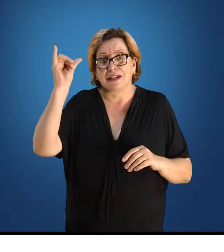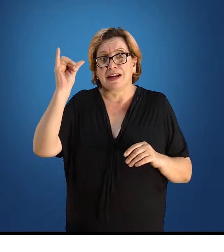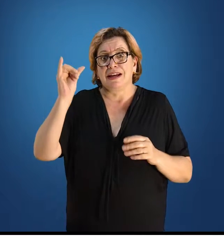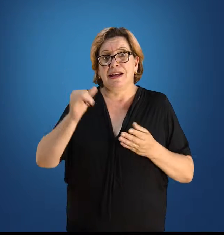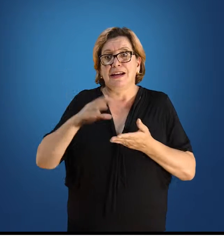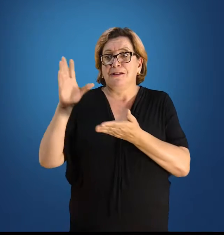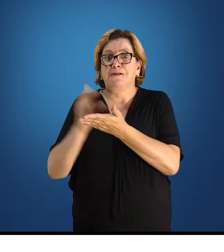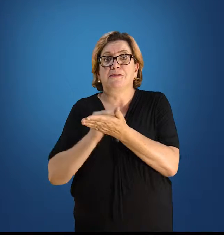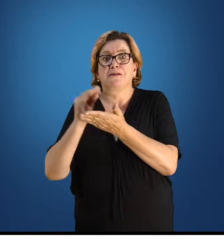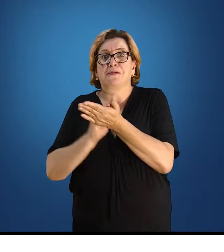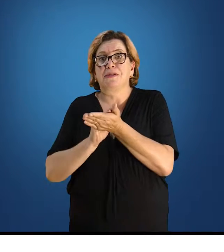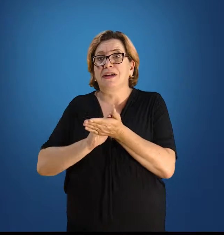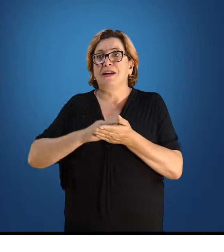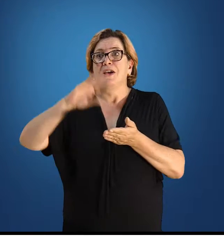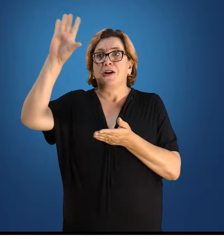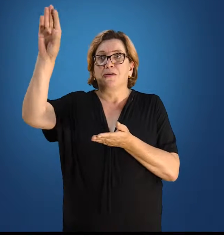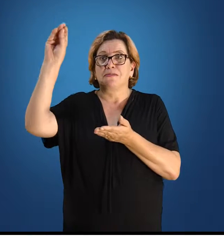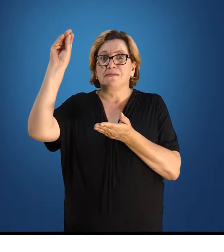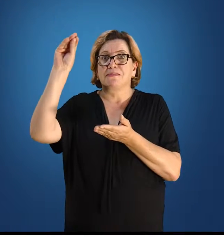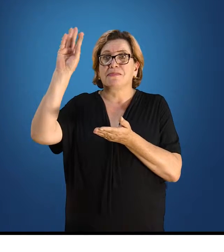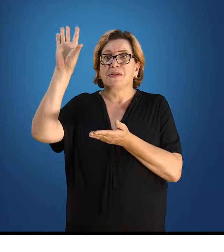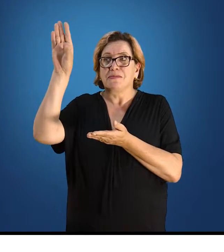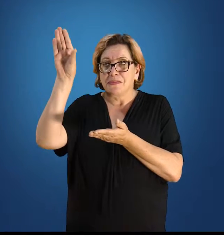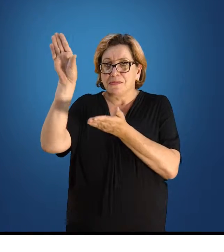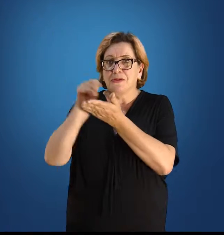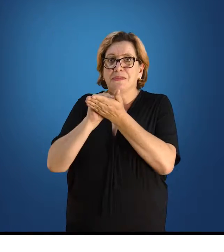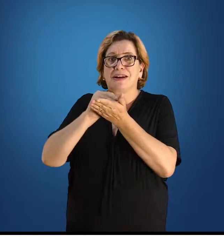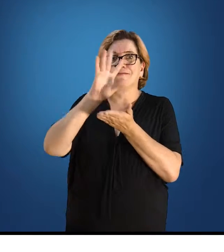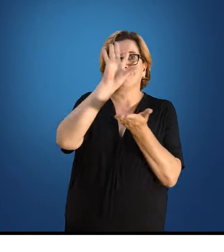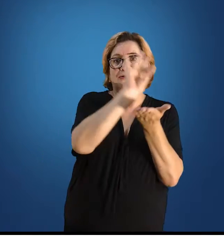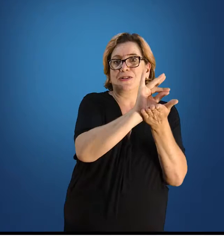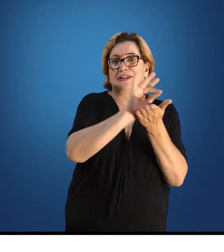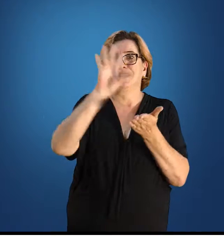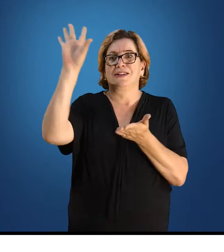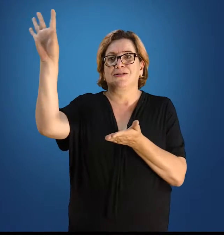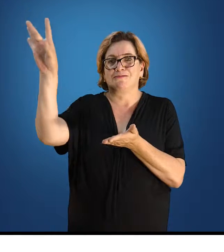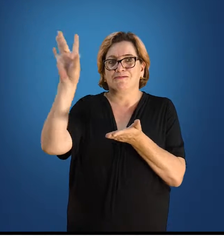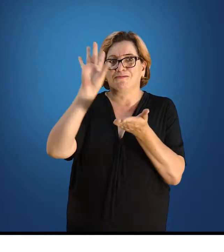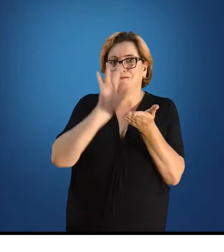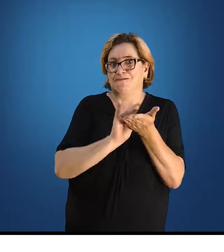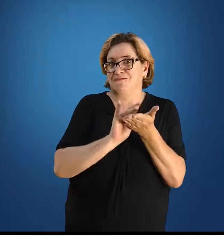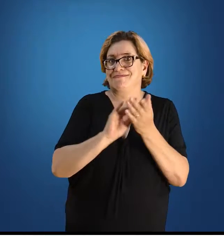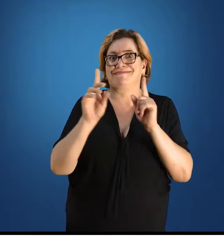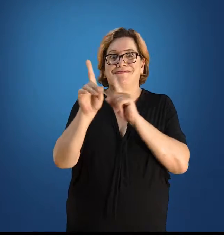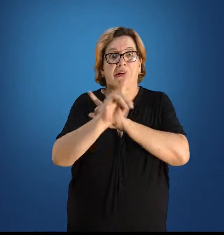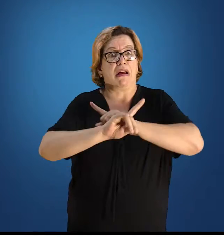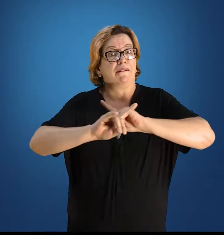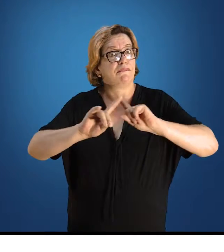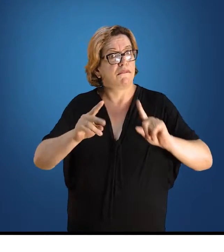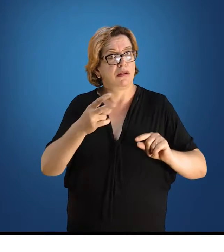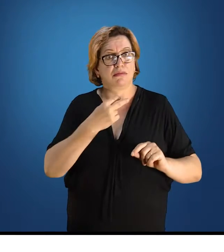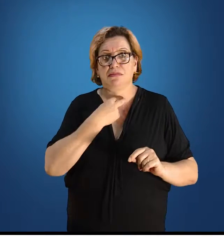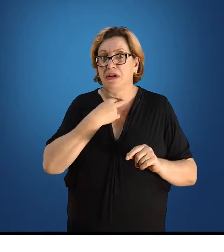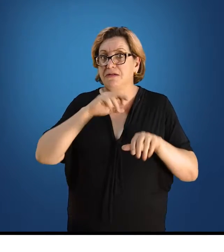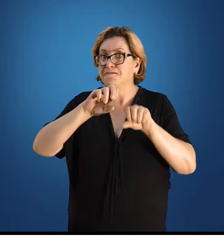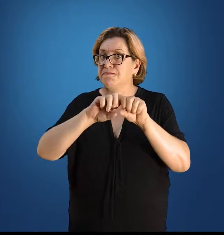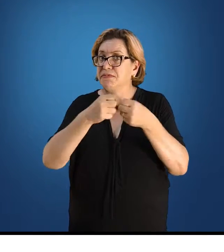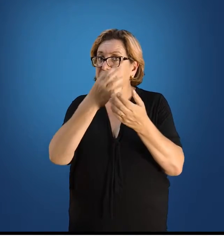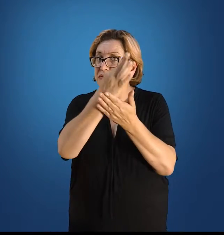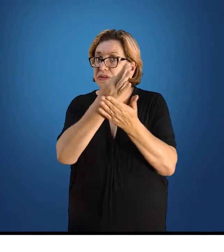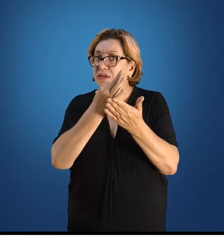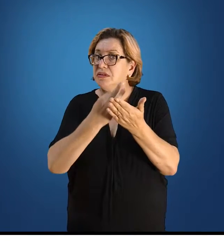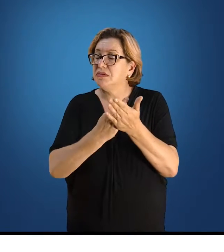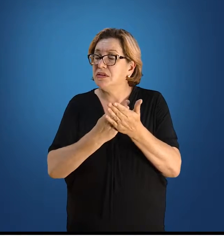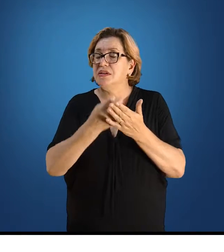do copiar-colar. Isso não funciona e traz prejuízos tremendos para o seu texto. Se você quer citar